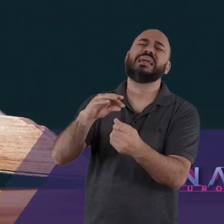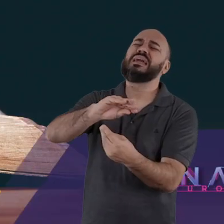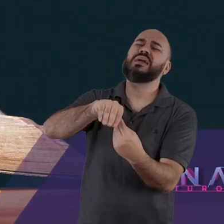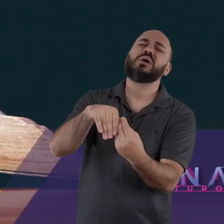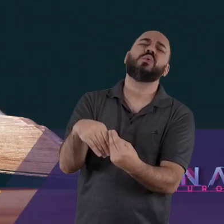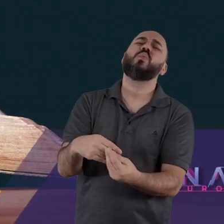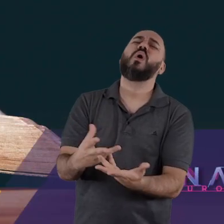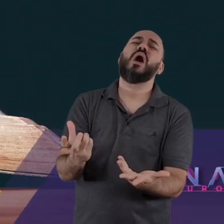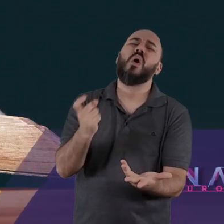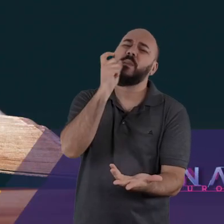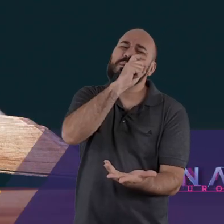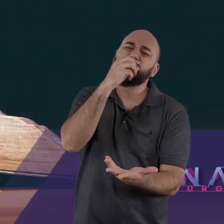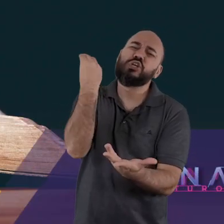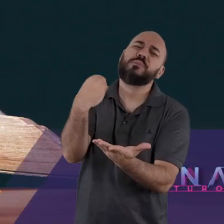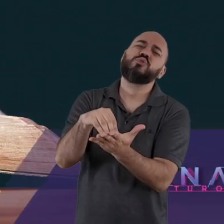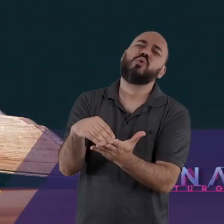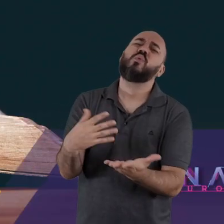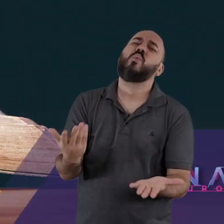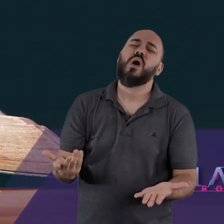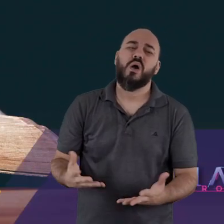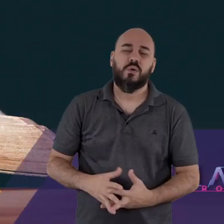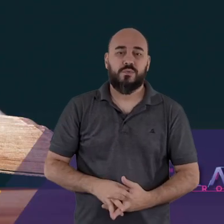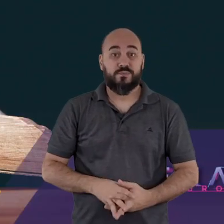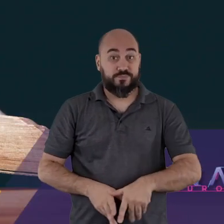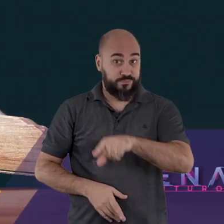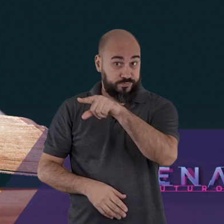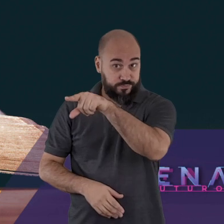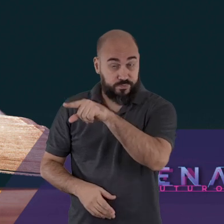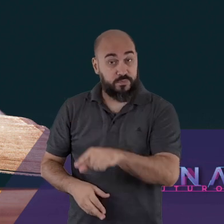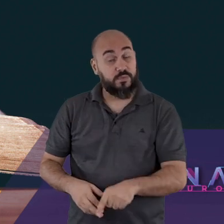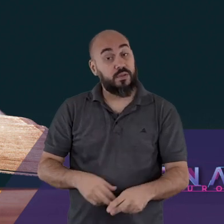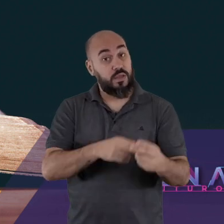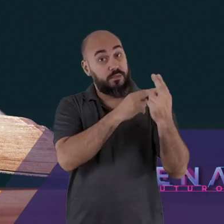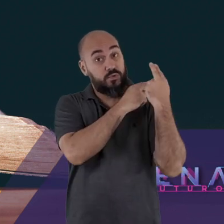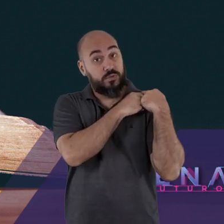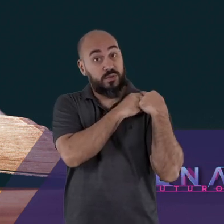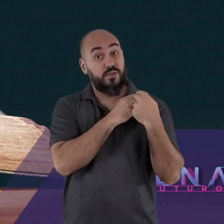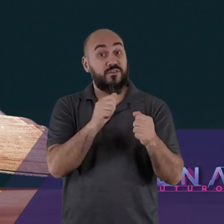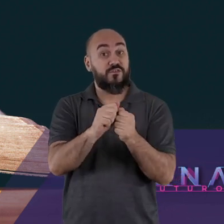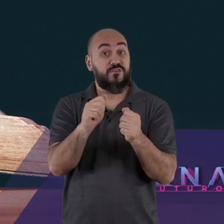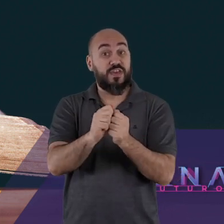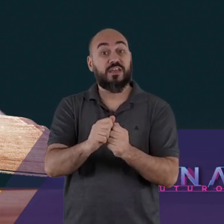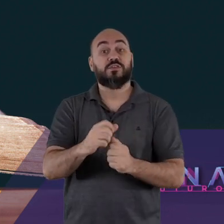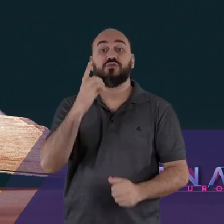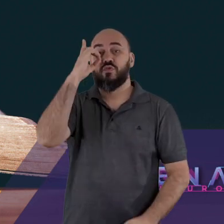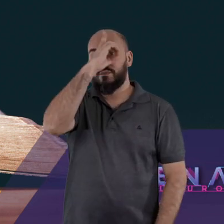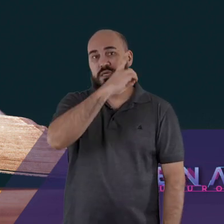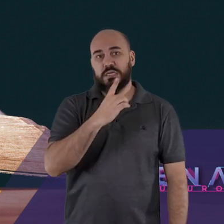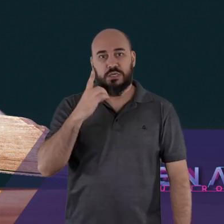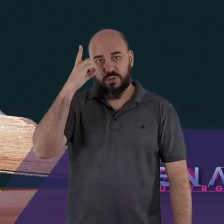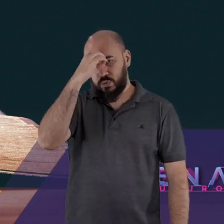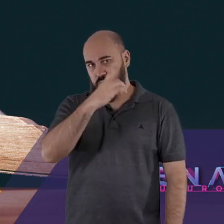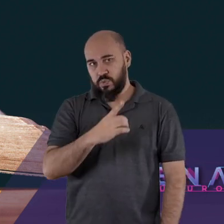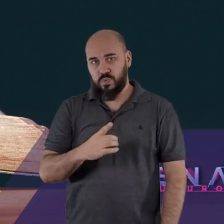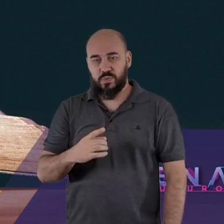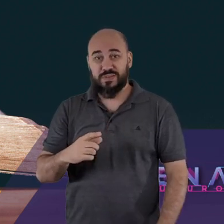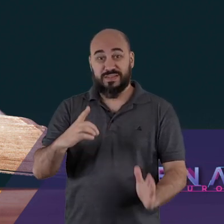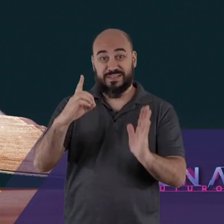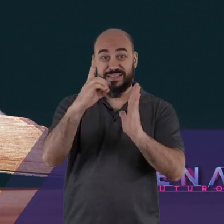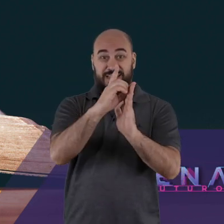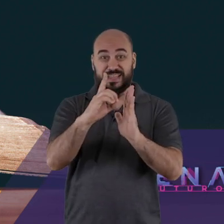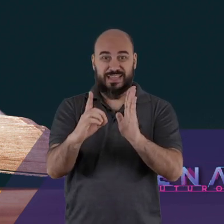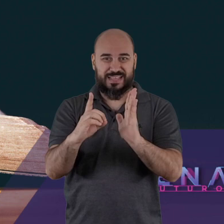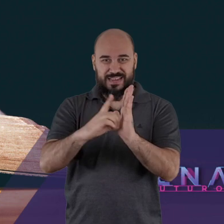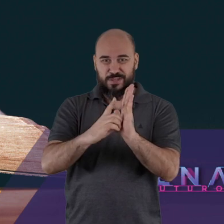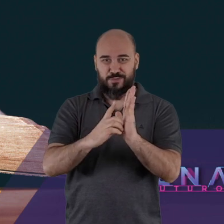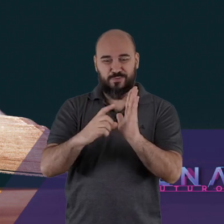Constantino foi o responsável pelo primeiro decreto dominical. Como os